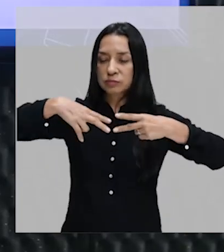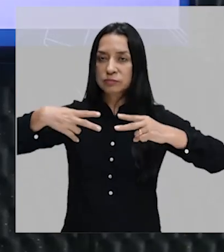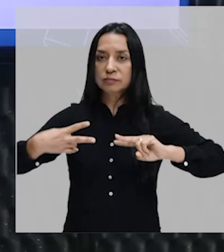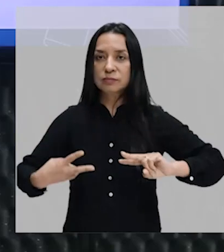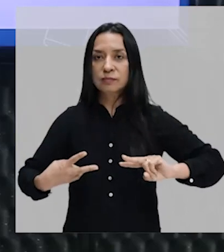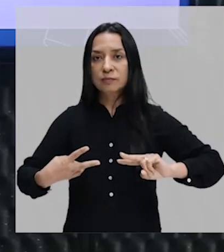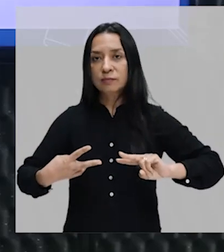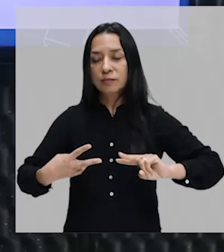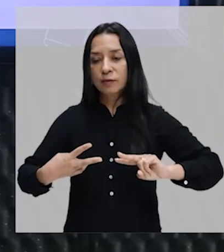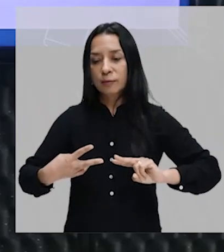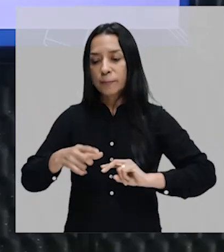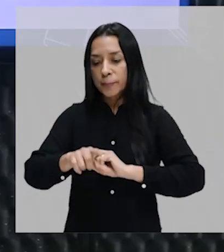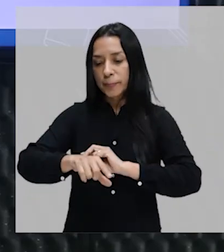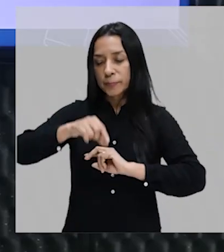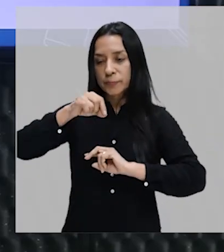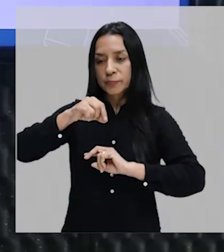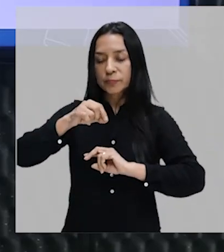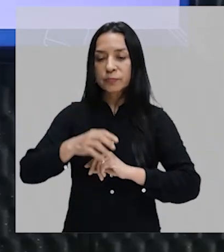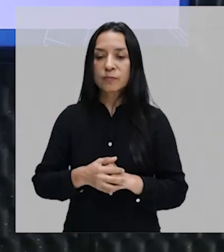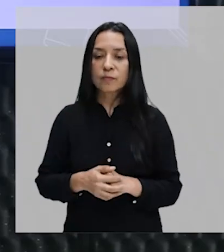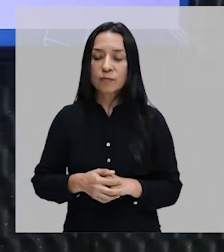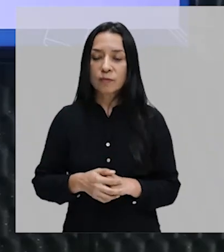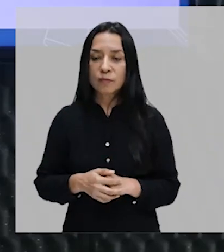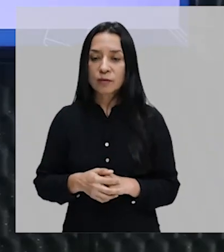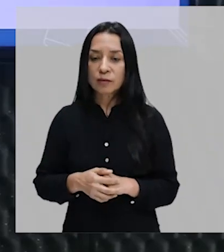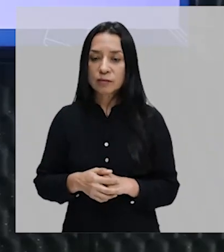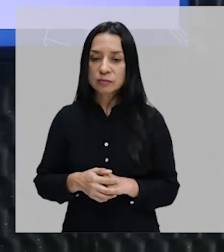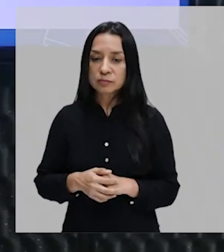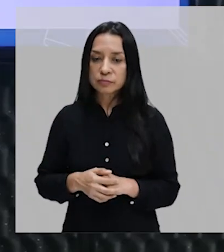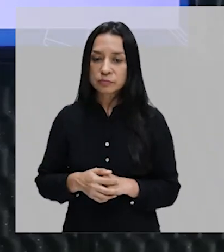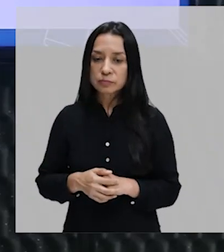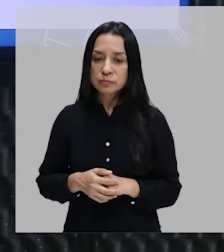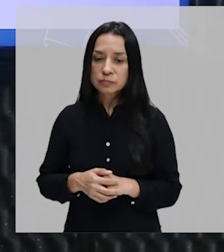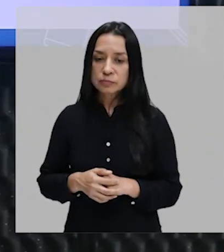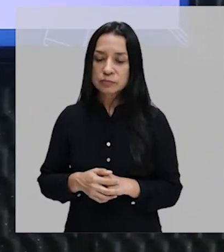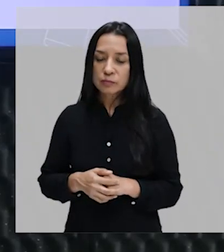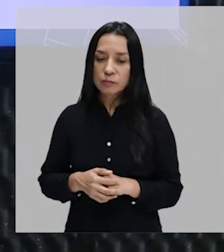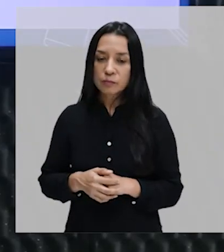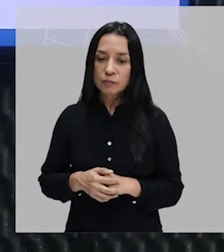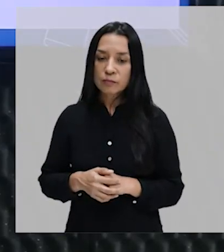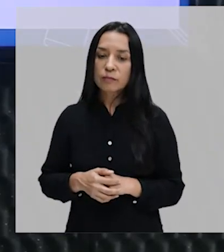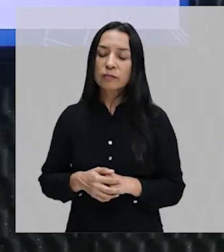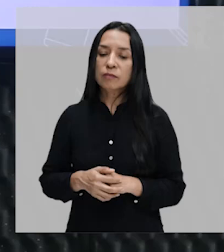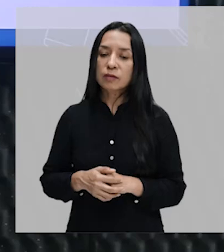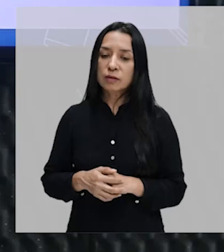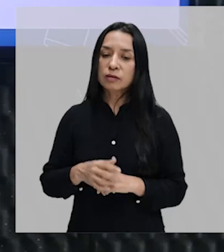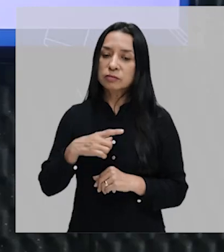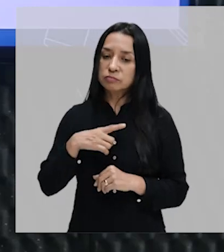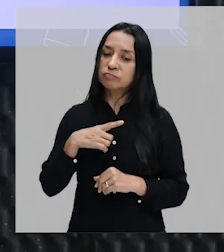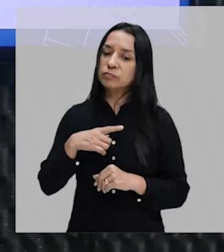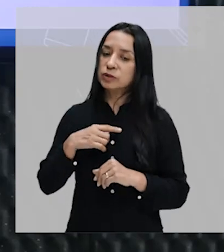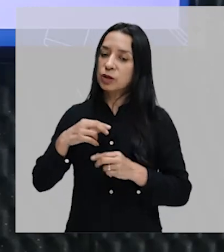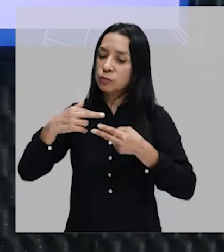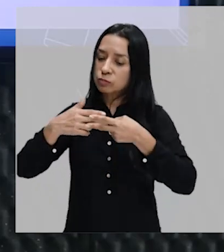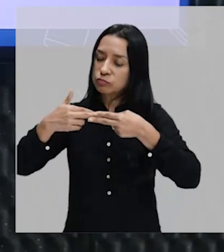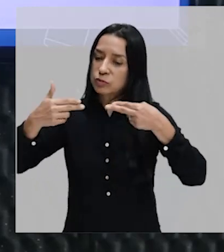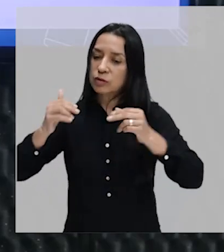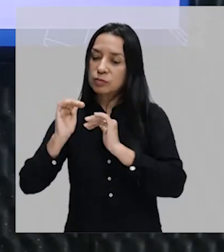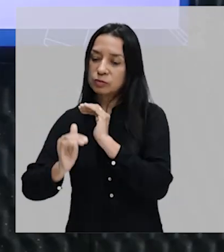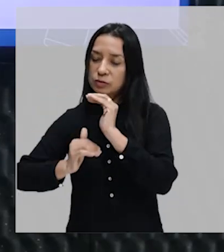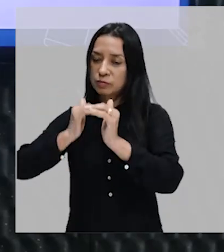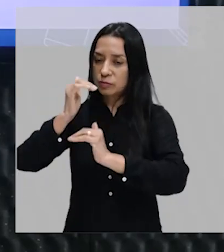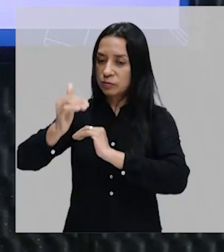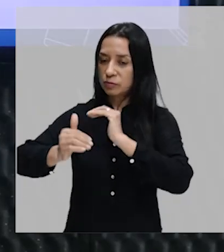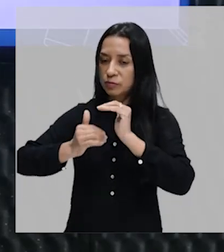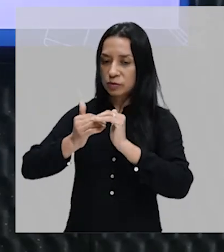de genes que vai ser ali selecionada pelo mecanismo de seleção natural, tá? E aí existem os fatores evolutivos que